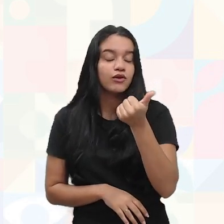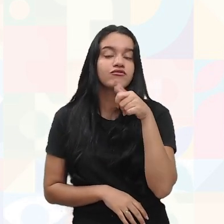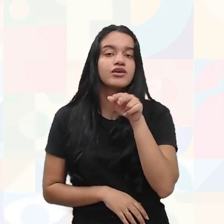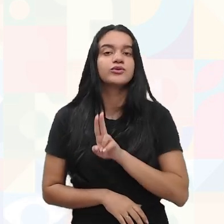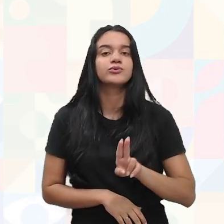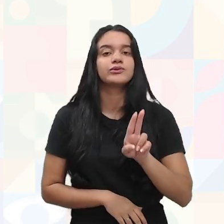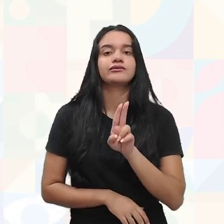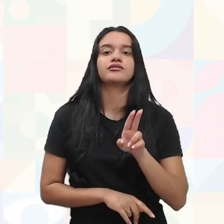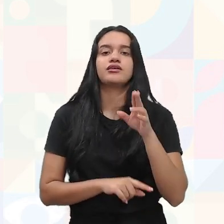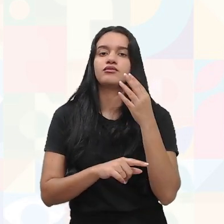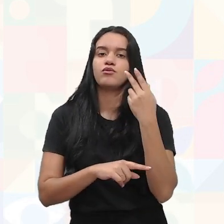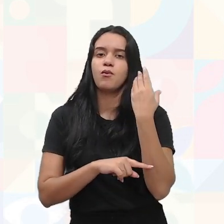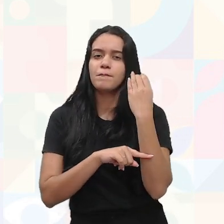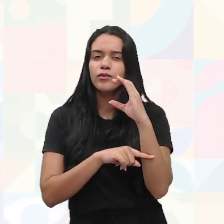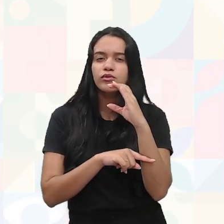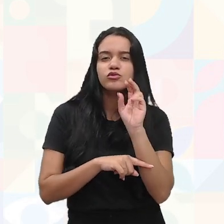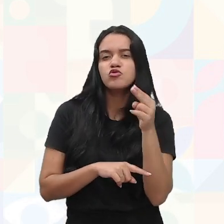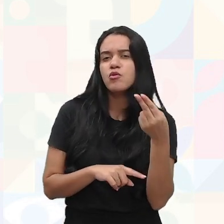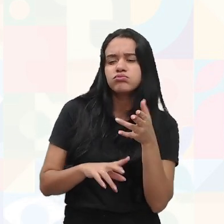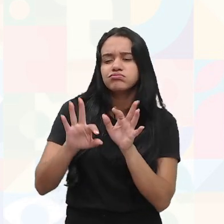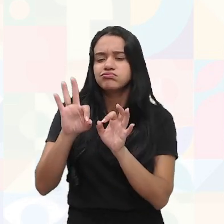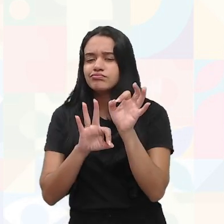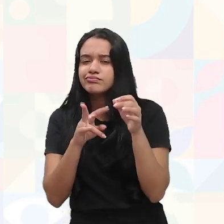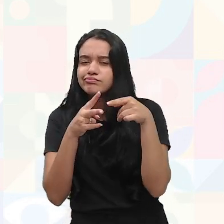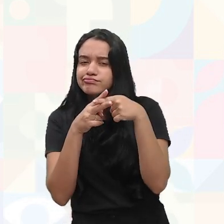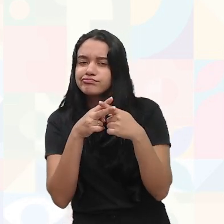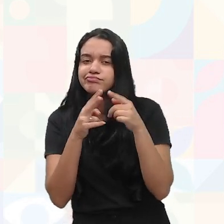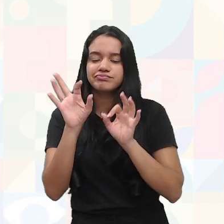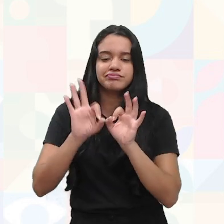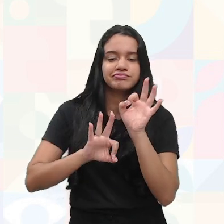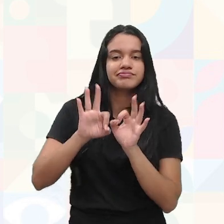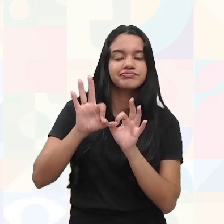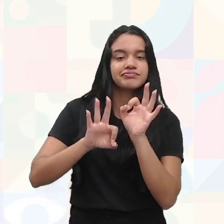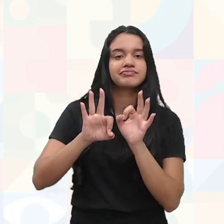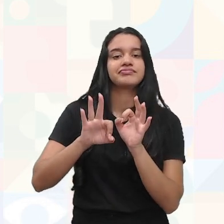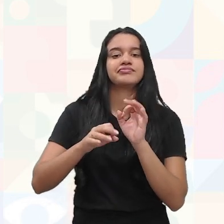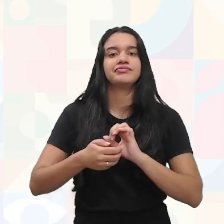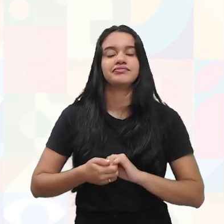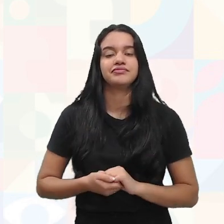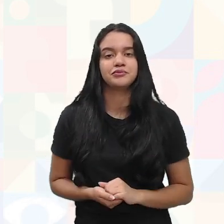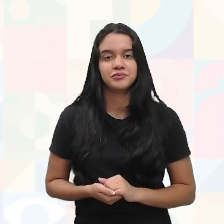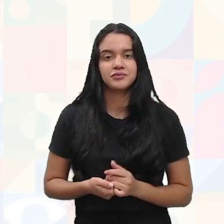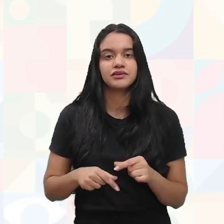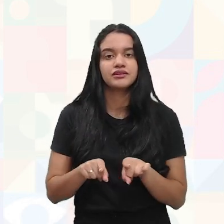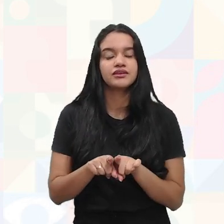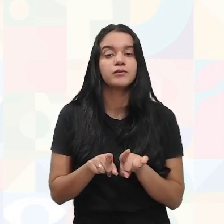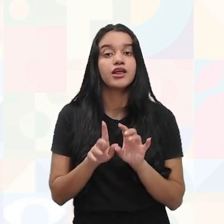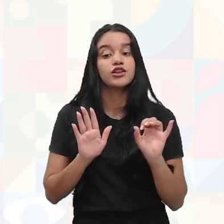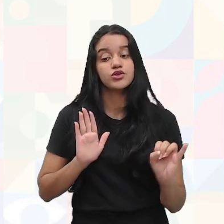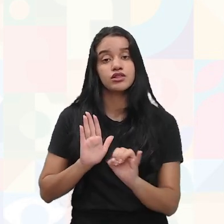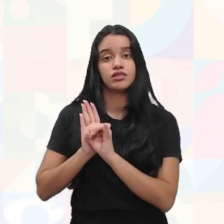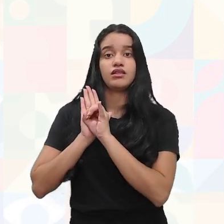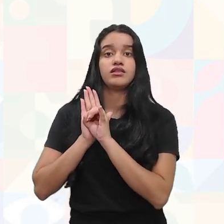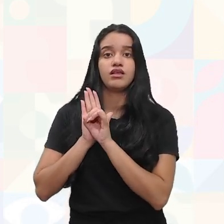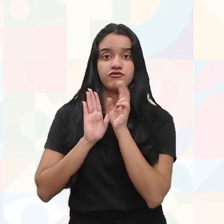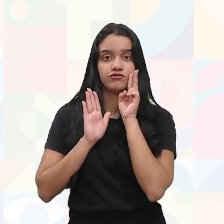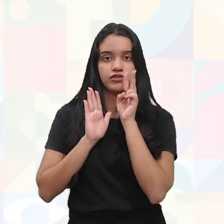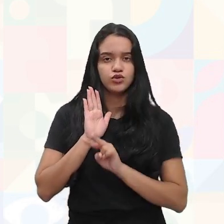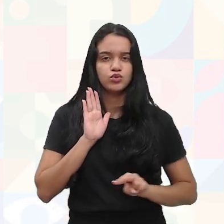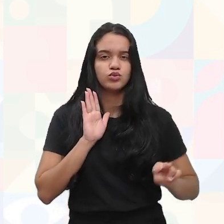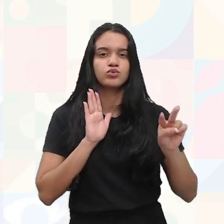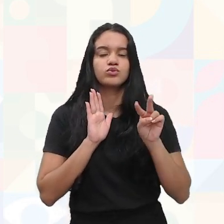aquele post ou vai fazer os ajustes da nossa cara, colocar a nossa identidade visual dentro